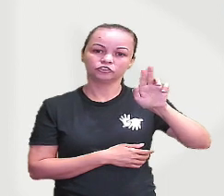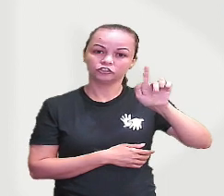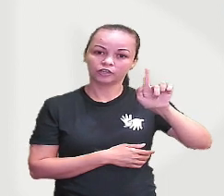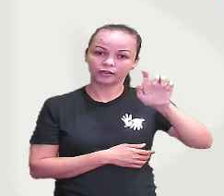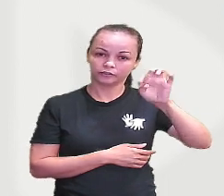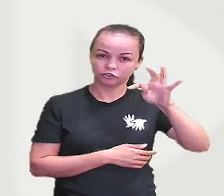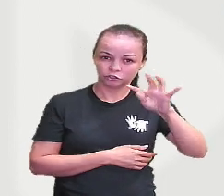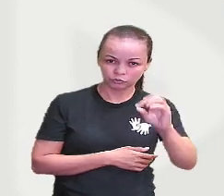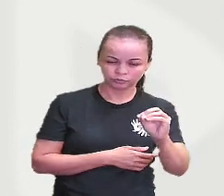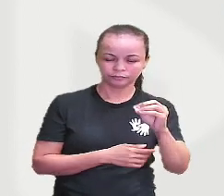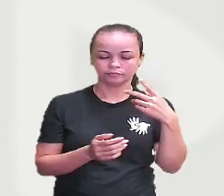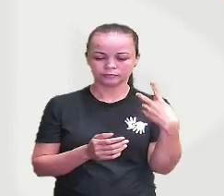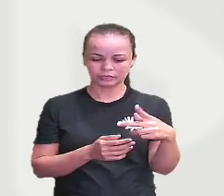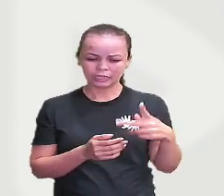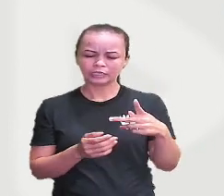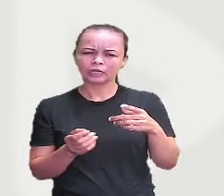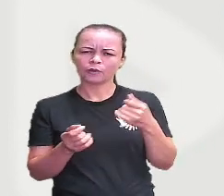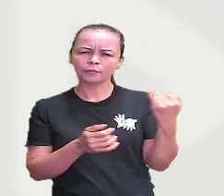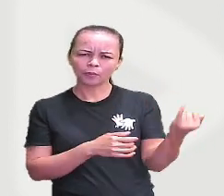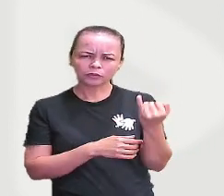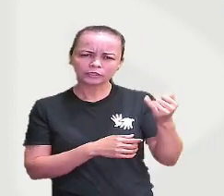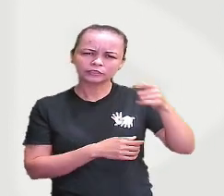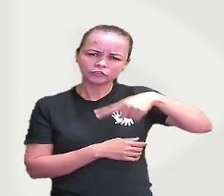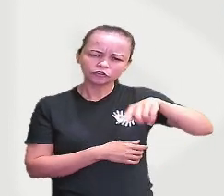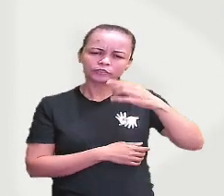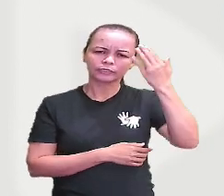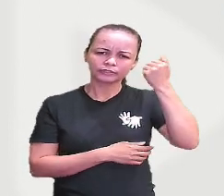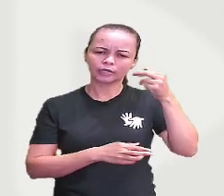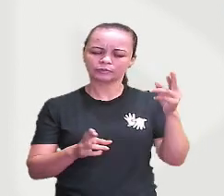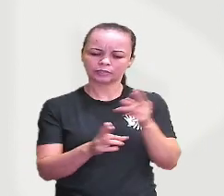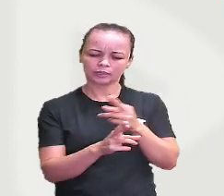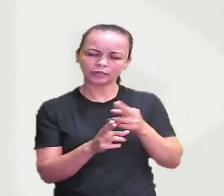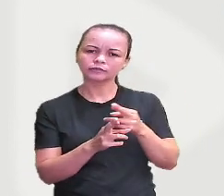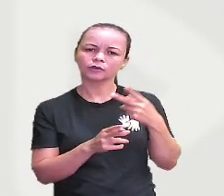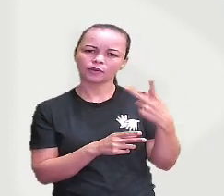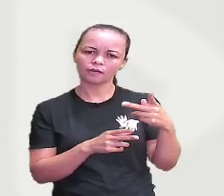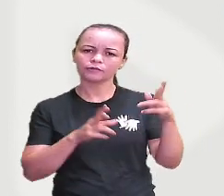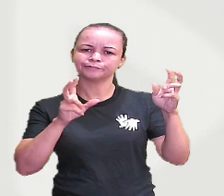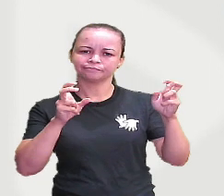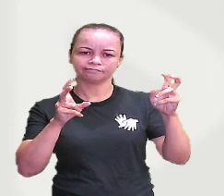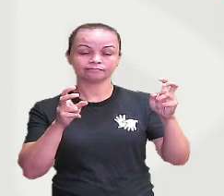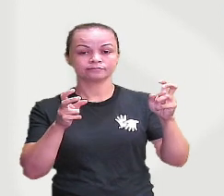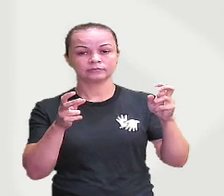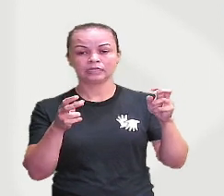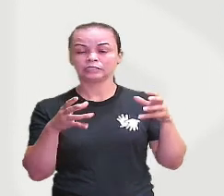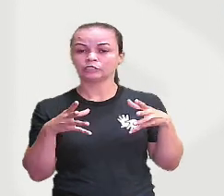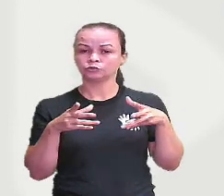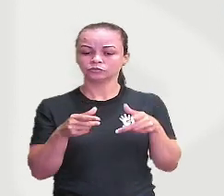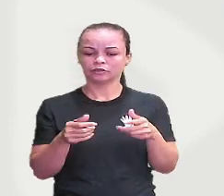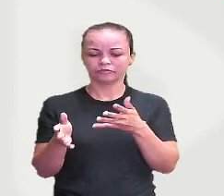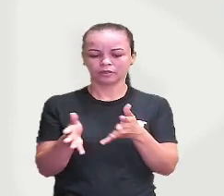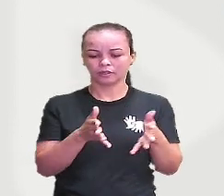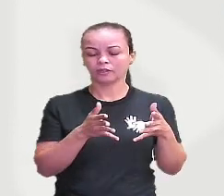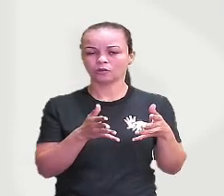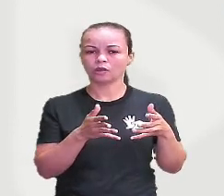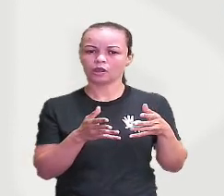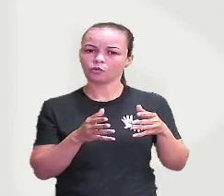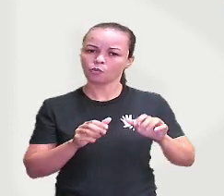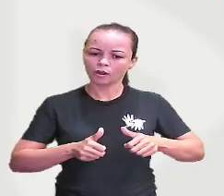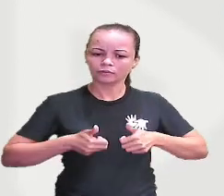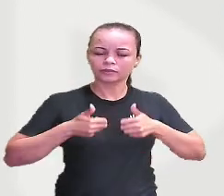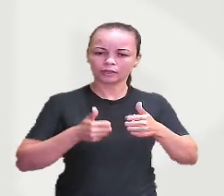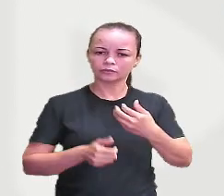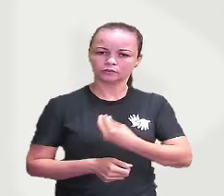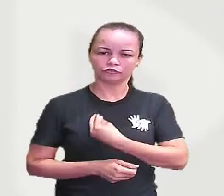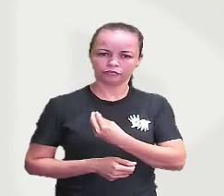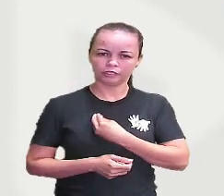teu saber quando está relacionado a essa temática. Porque tem tudo a ver com a nossa própria qualidade de vida, com quem nós